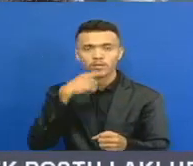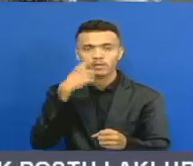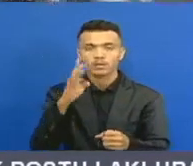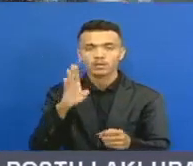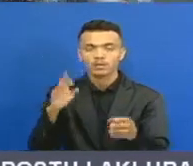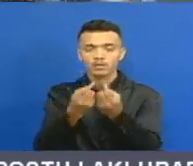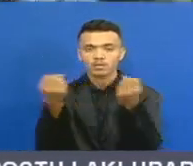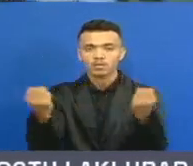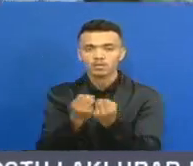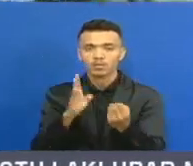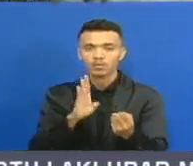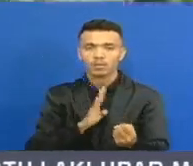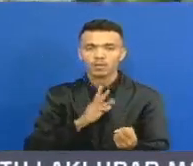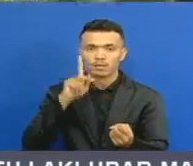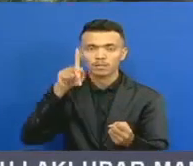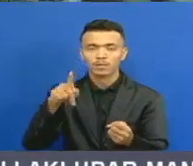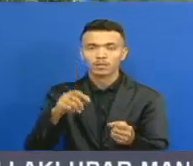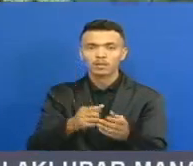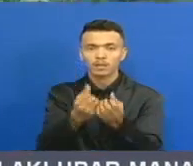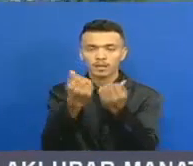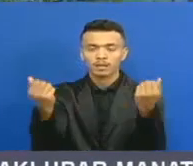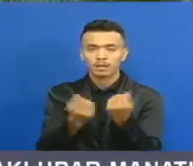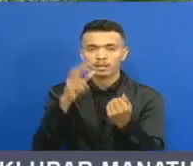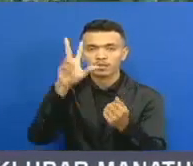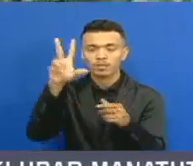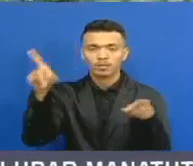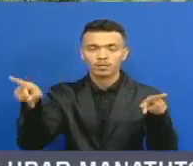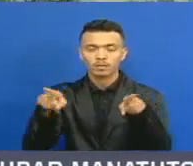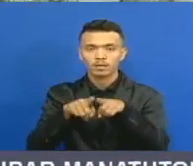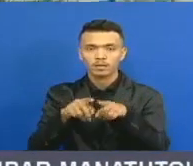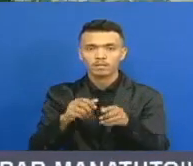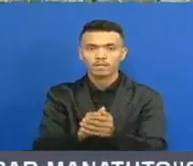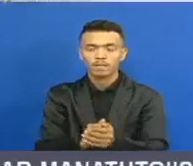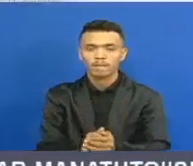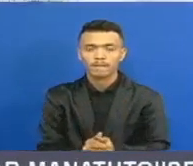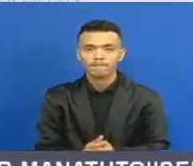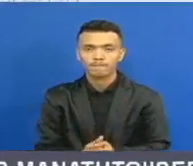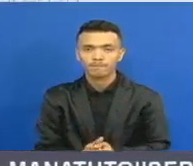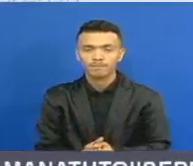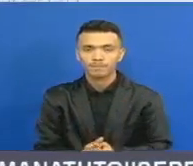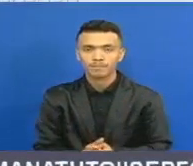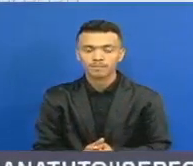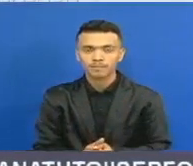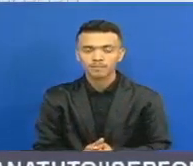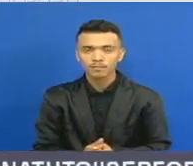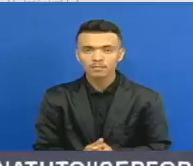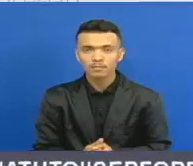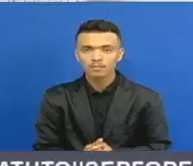pite e aldeia tolu maka sedau acesso ba cesta básica maka hanesan aldeia frecat fuslam no fatu